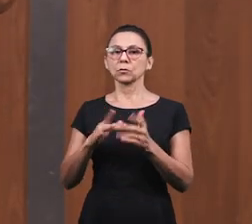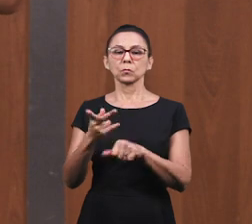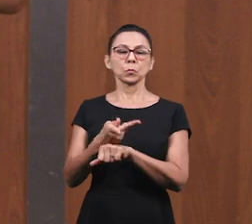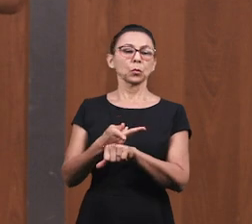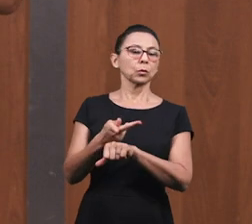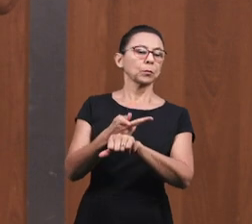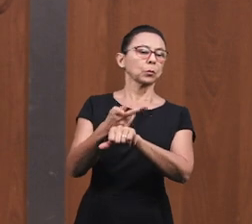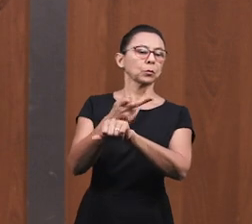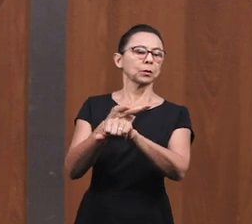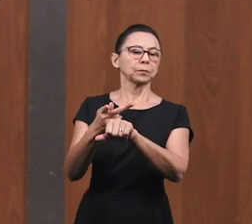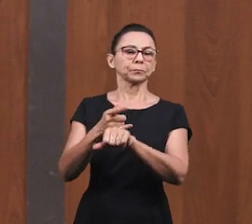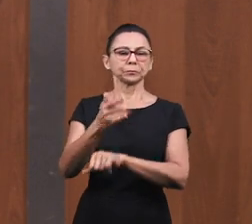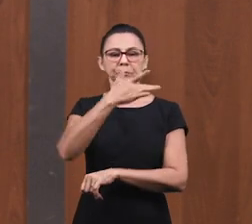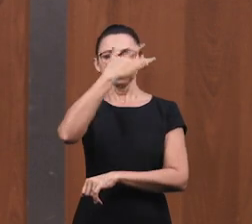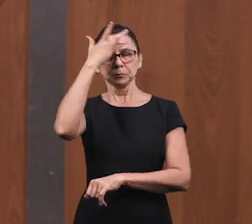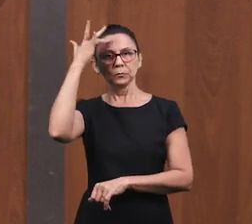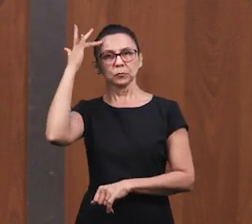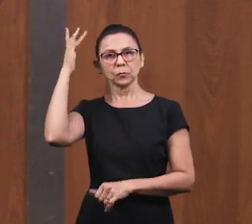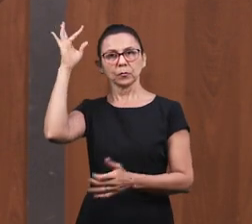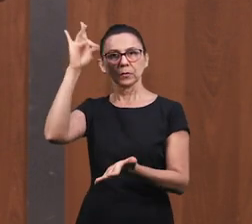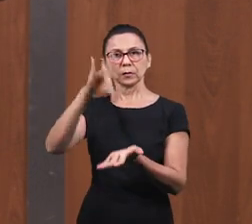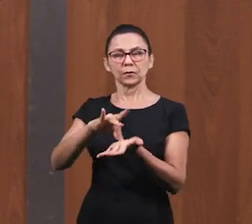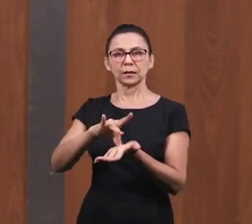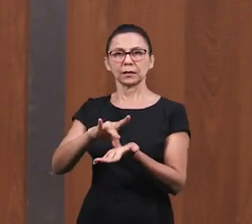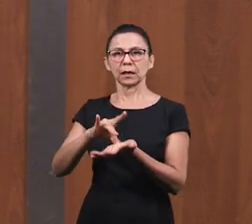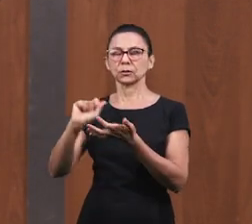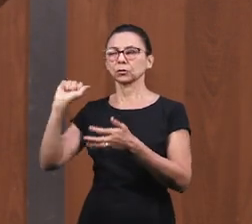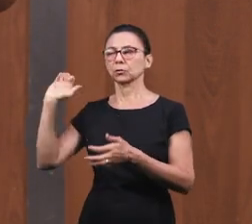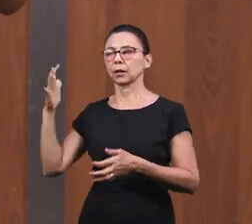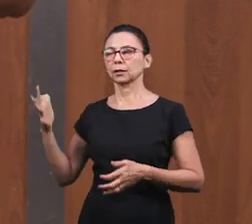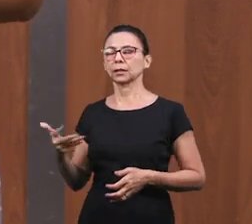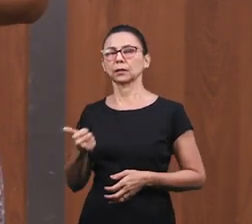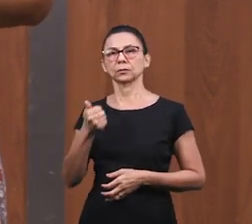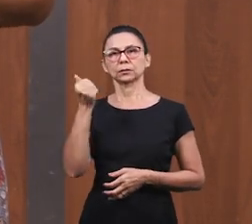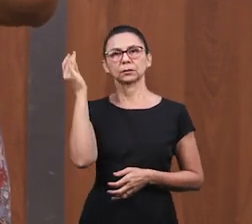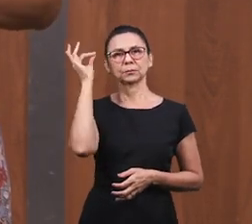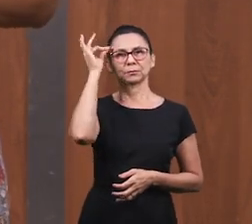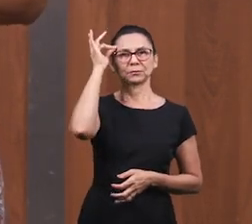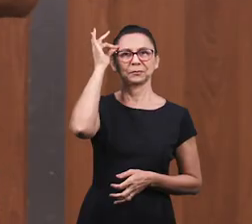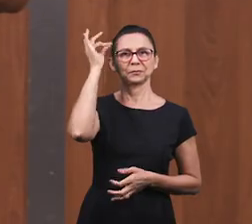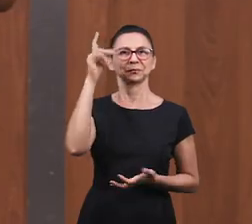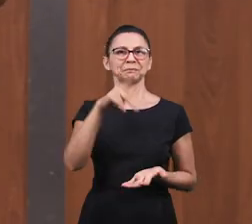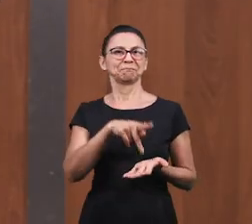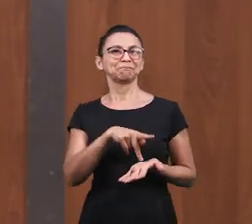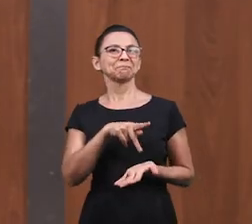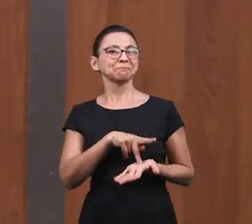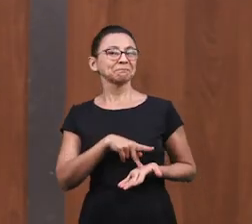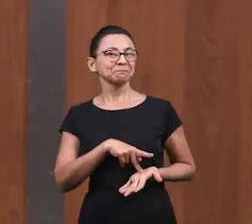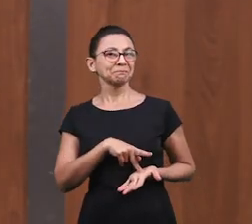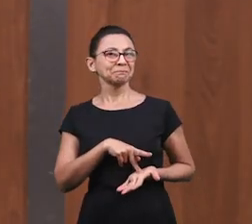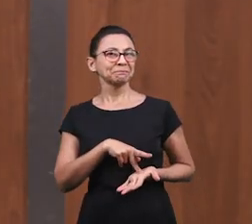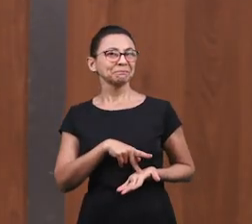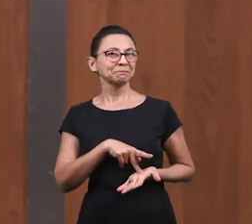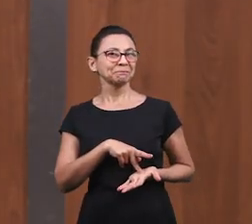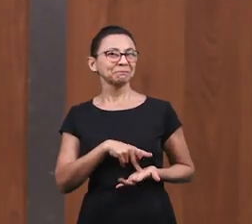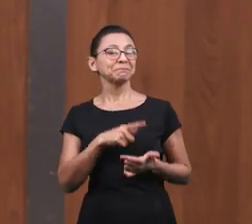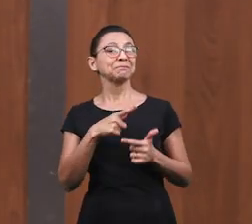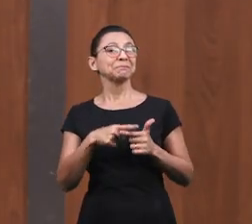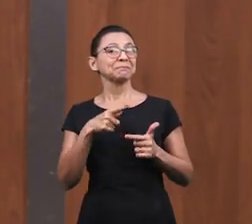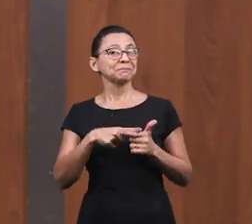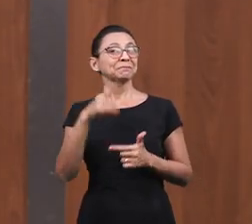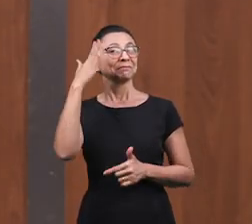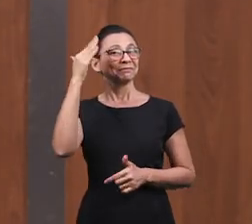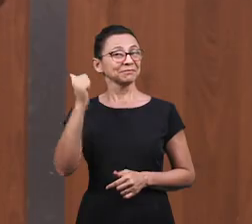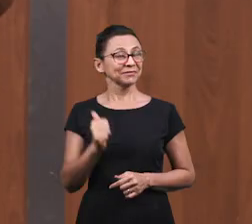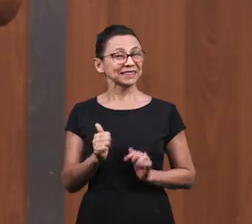verdadeiros adoradores, aqueles que o adoram em espírito e em verdade. Sabe por quê que